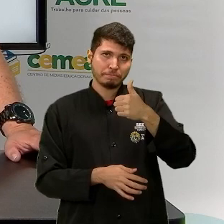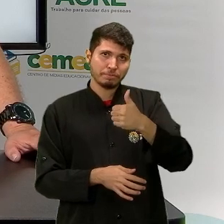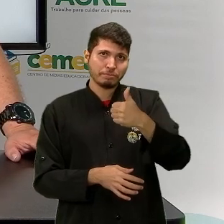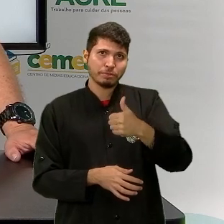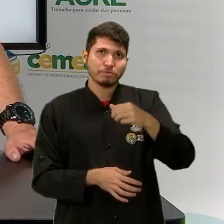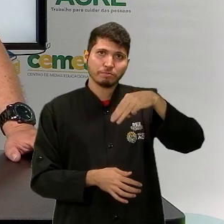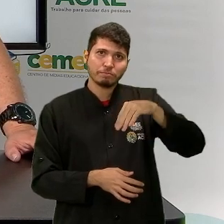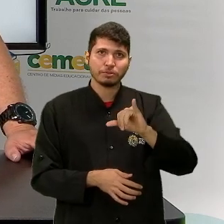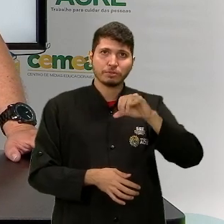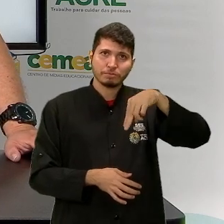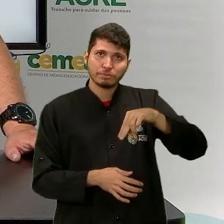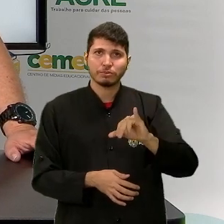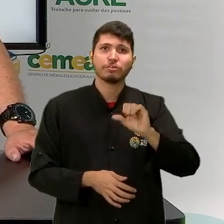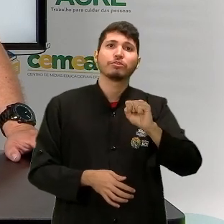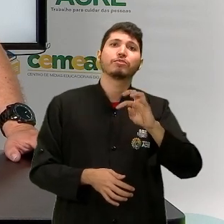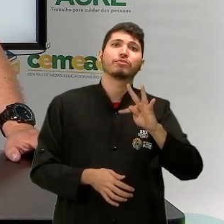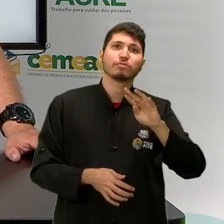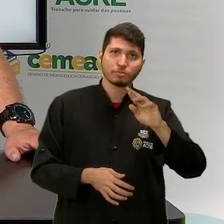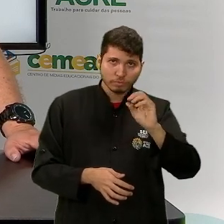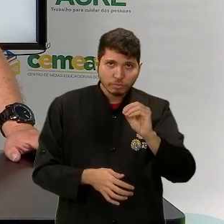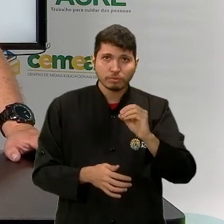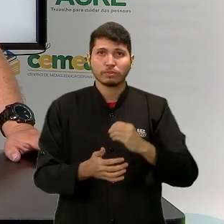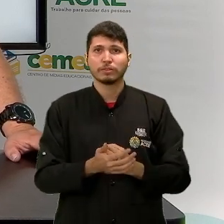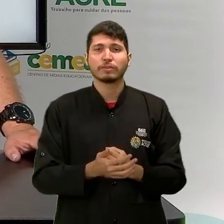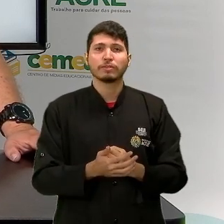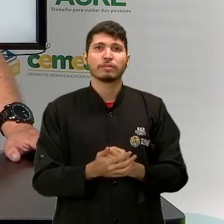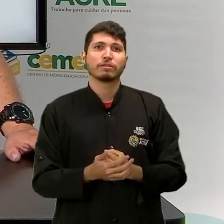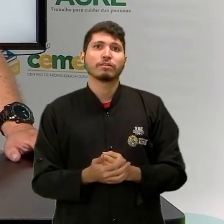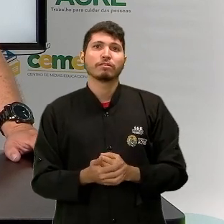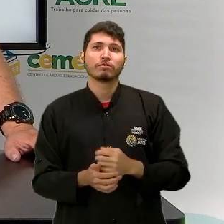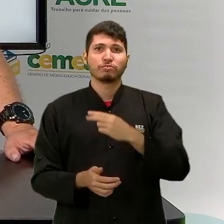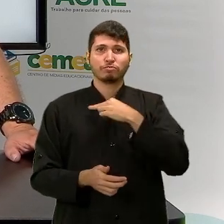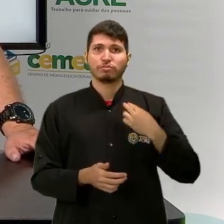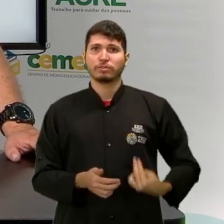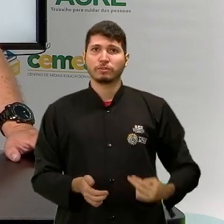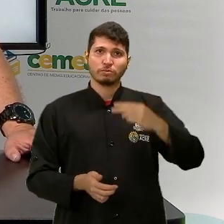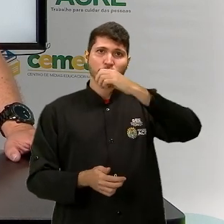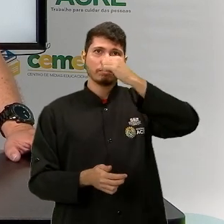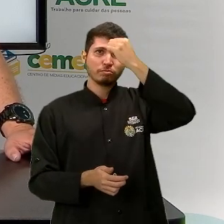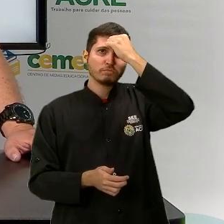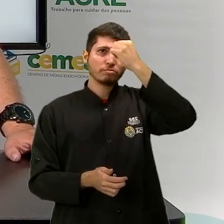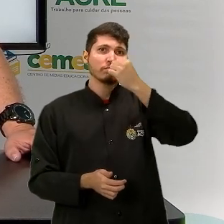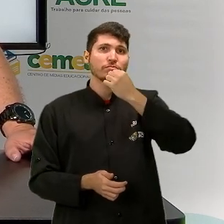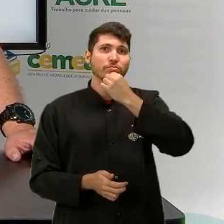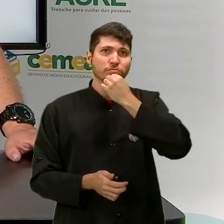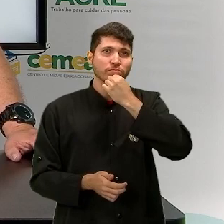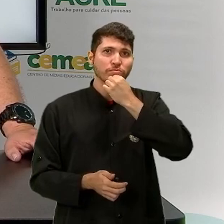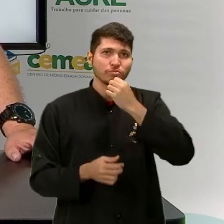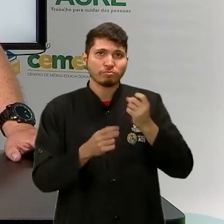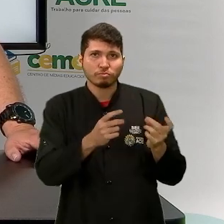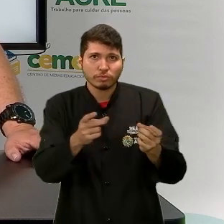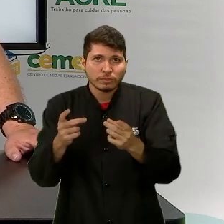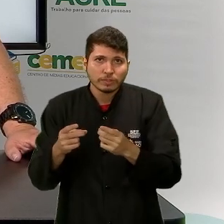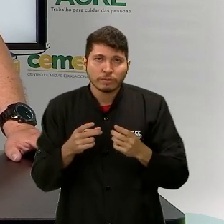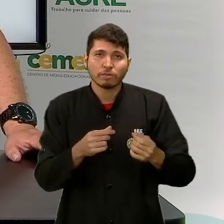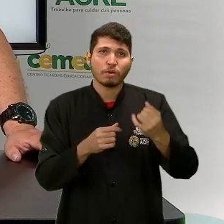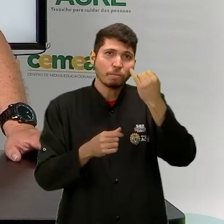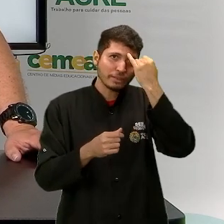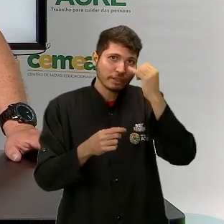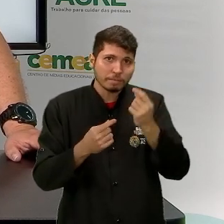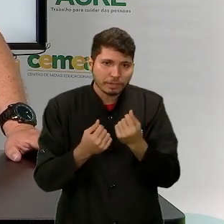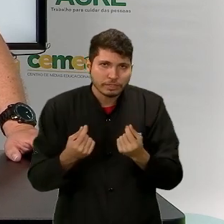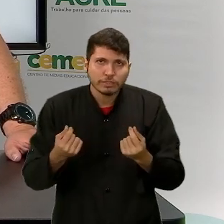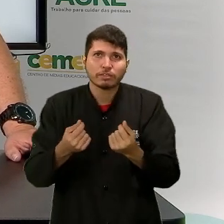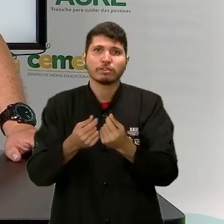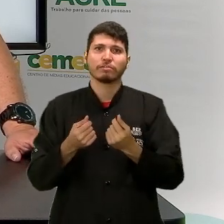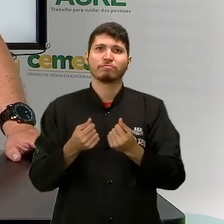presidencialista. E na China a gente tem a ideia do socialismo de mercado, que é a ideia mais econômica, e partido único. Então